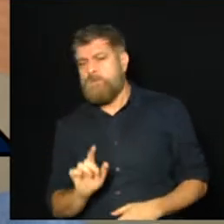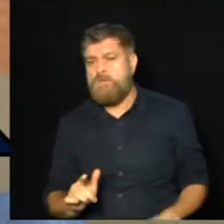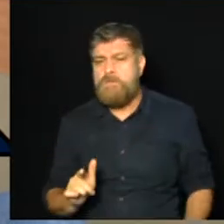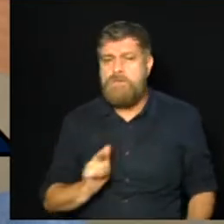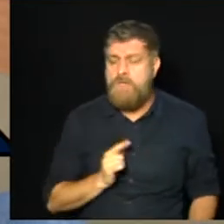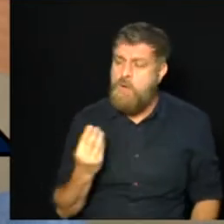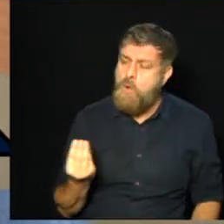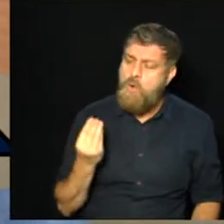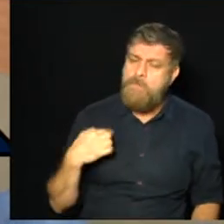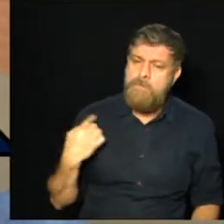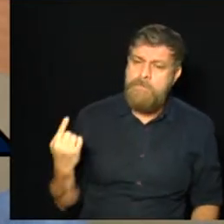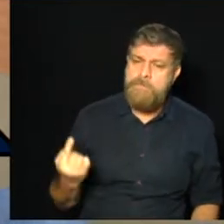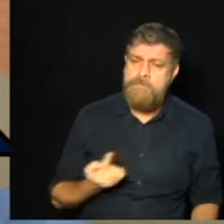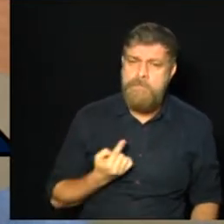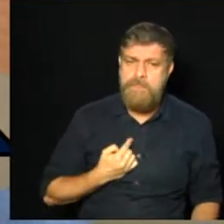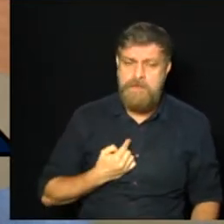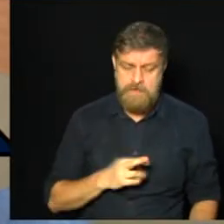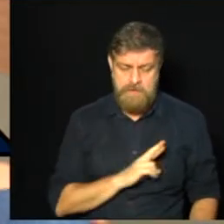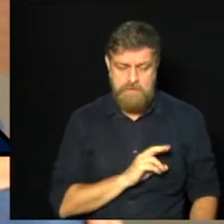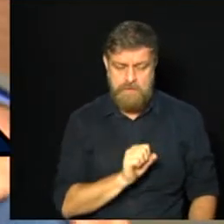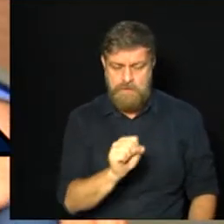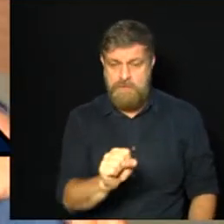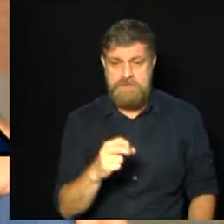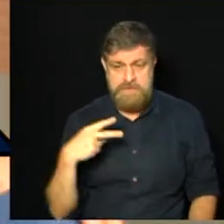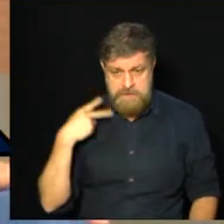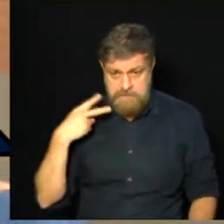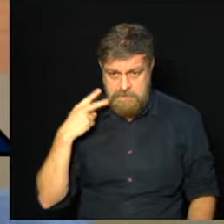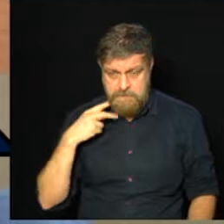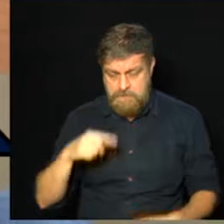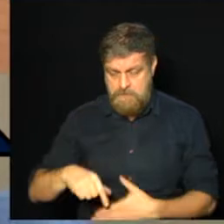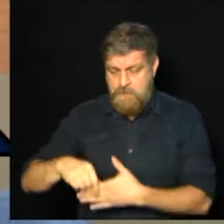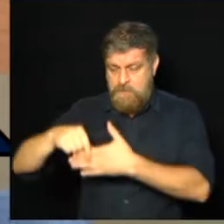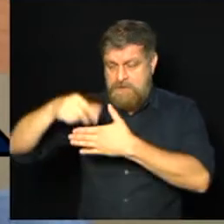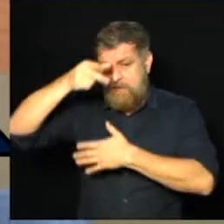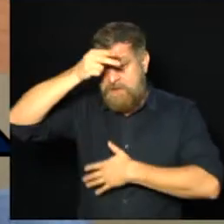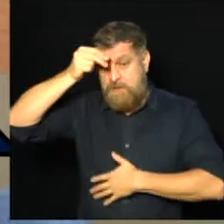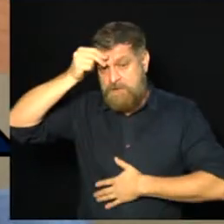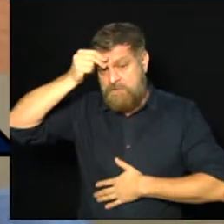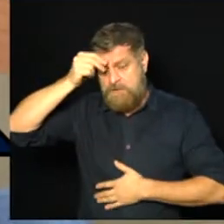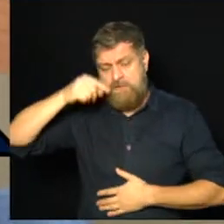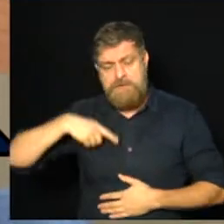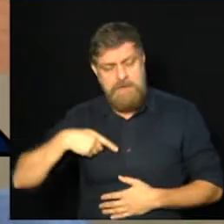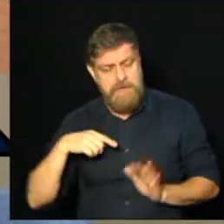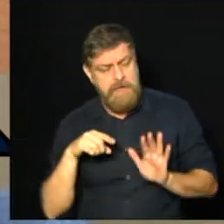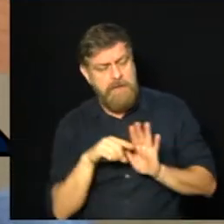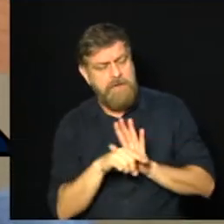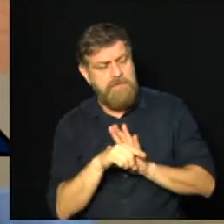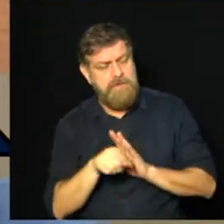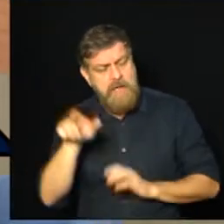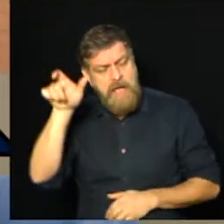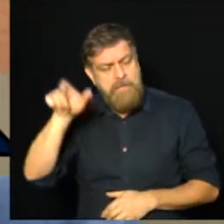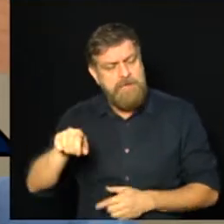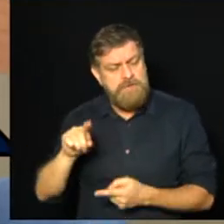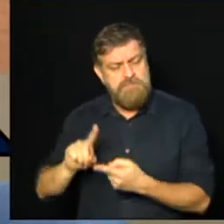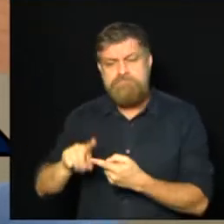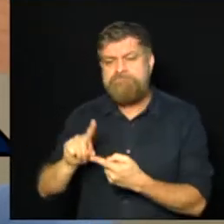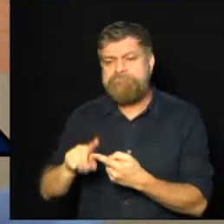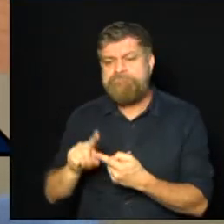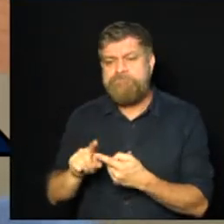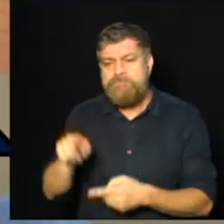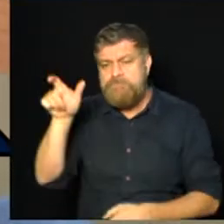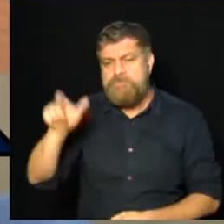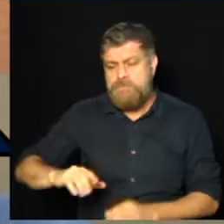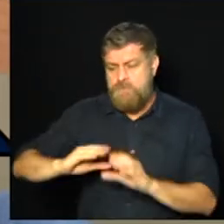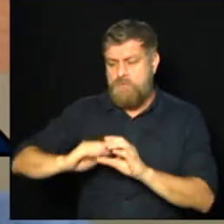gente trabalhar, o líder do governo também está aqui presente, Rossini, algo que pudesse penalizar essa pessoa que presta concurso